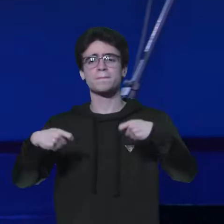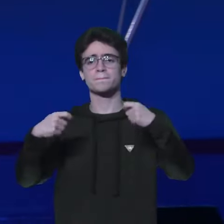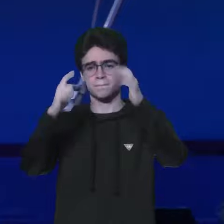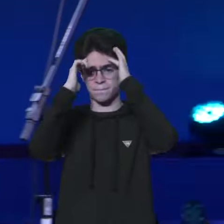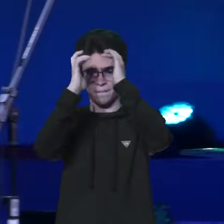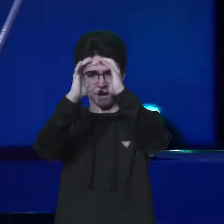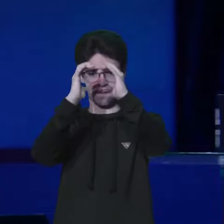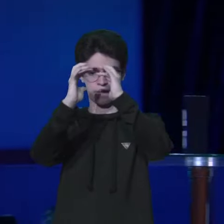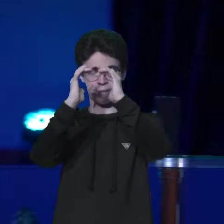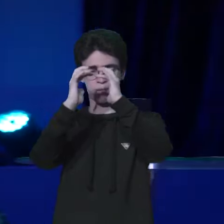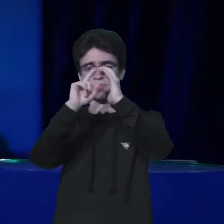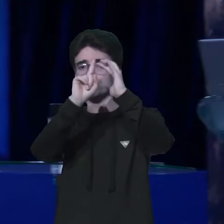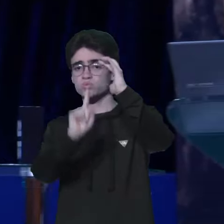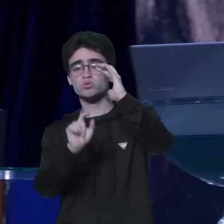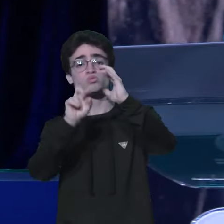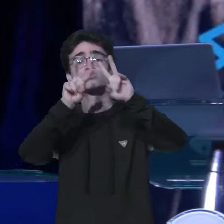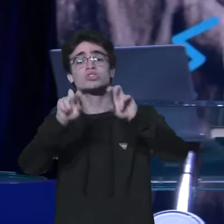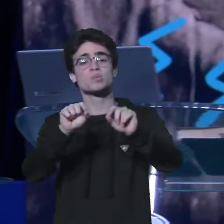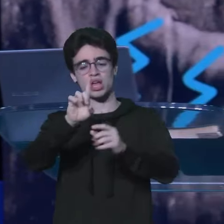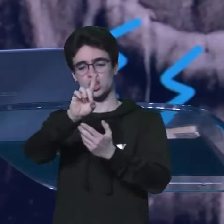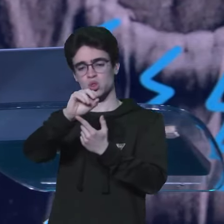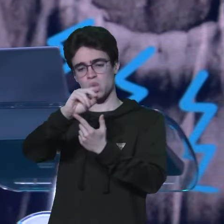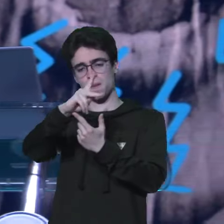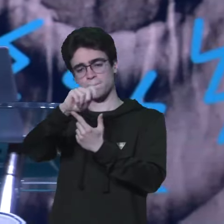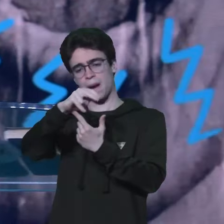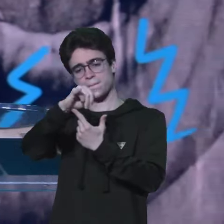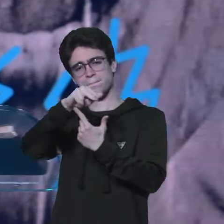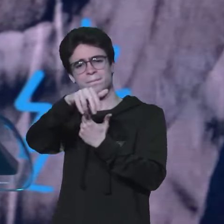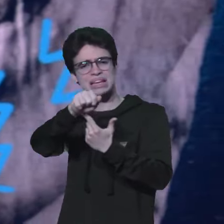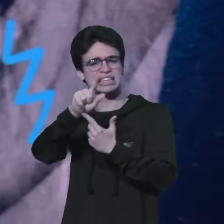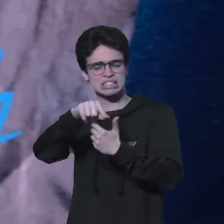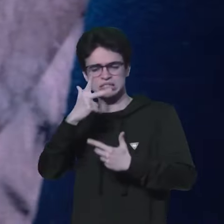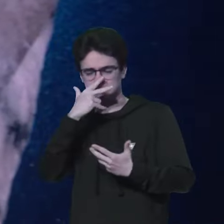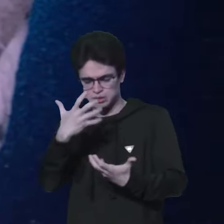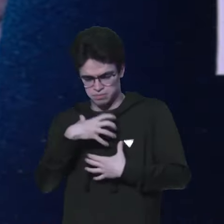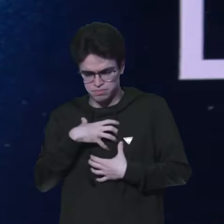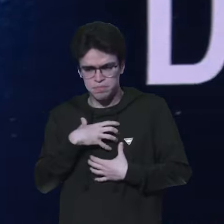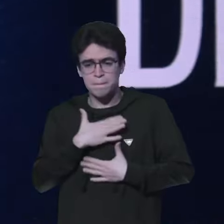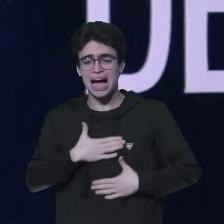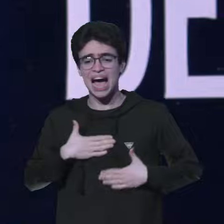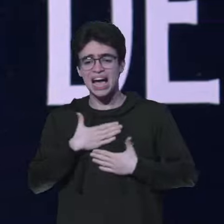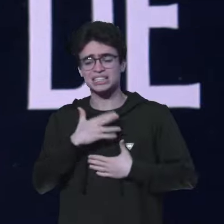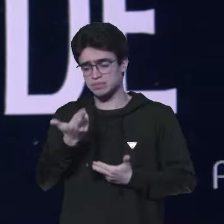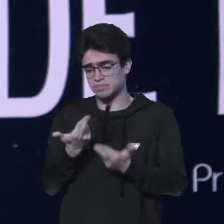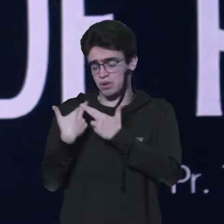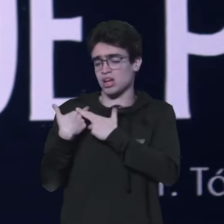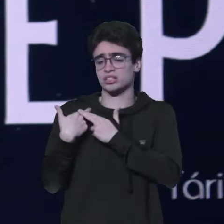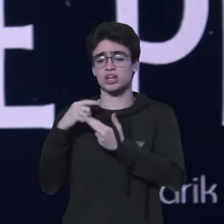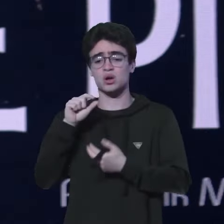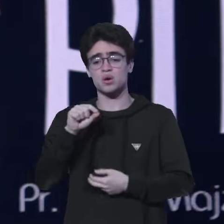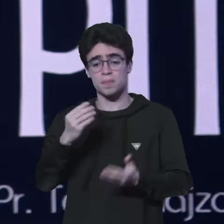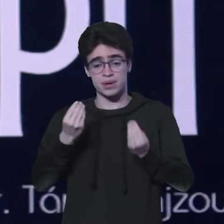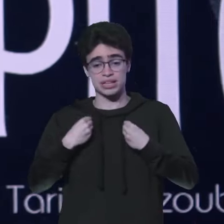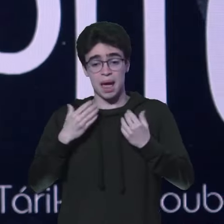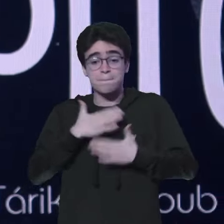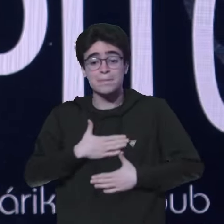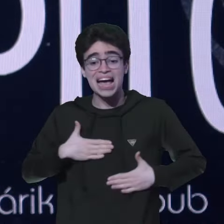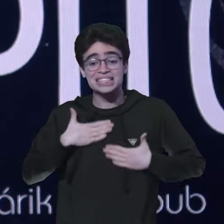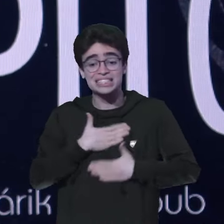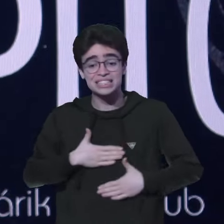neurotransmissor chamado dopamina. Esse neurotransmissor é responsável no seu cérebro por gerar prazer